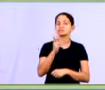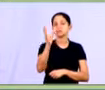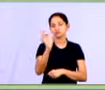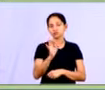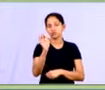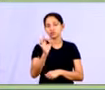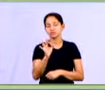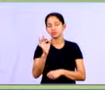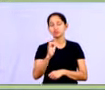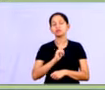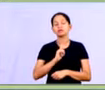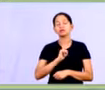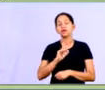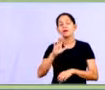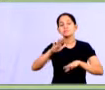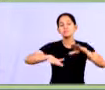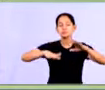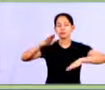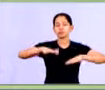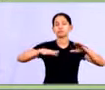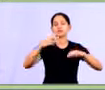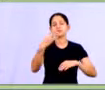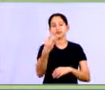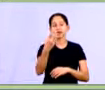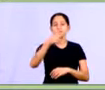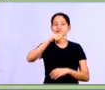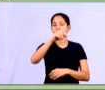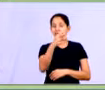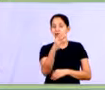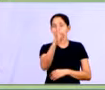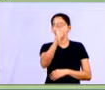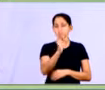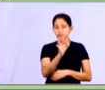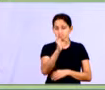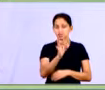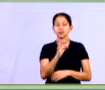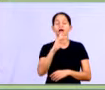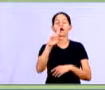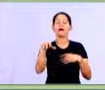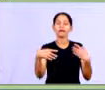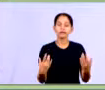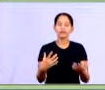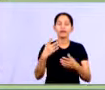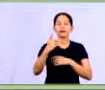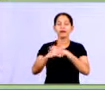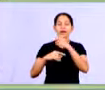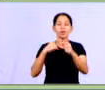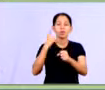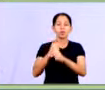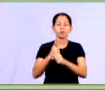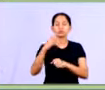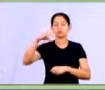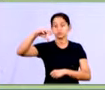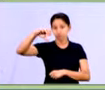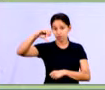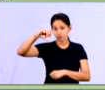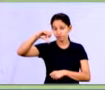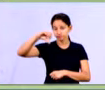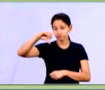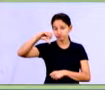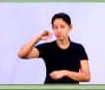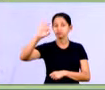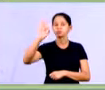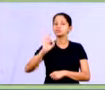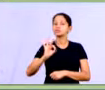A gente vai ter um custo médio ponderado de 13,3%, a taxa ao ano de 9%.